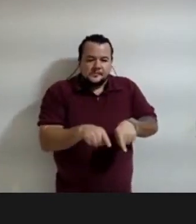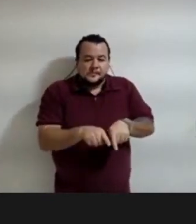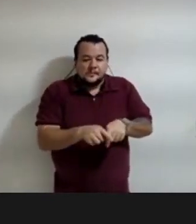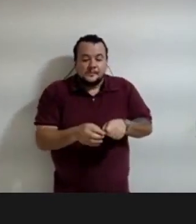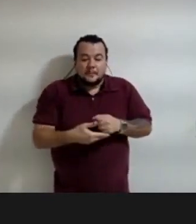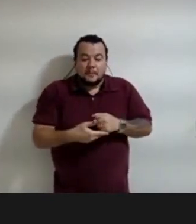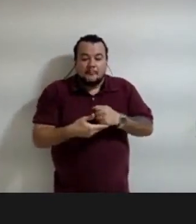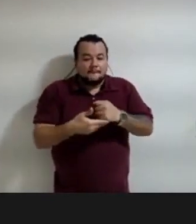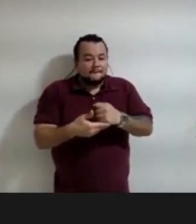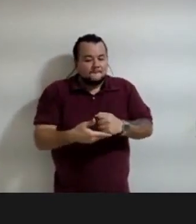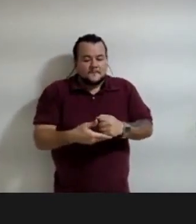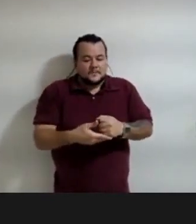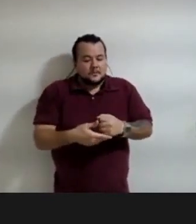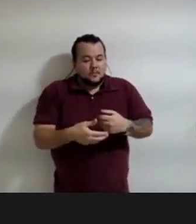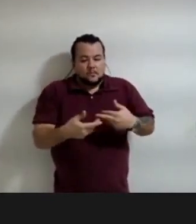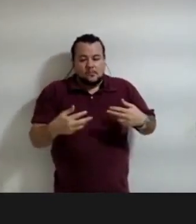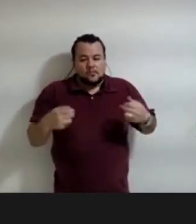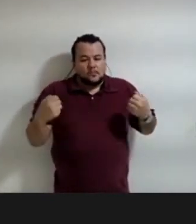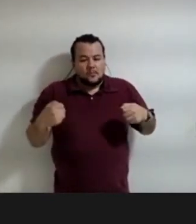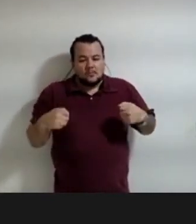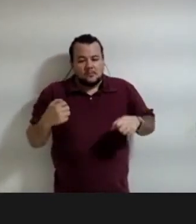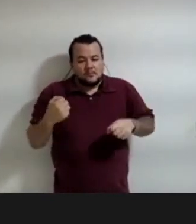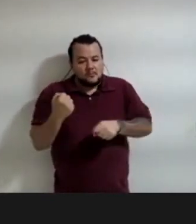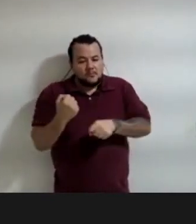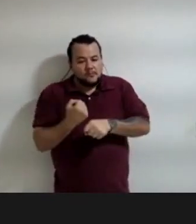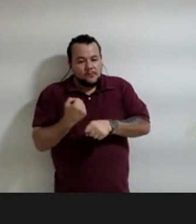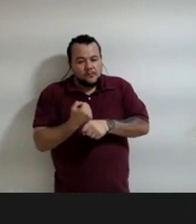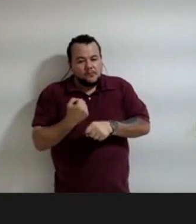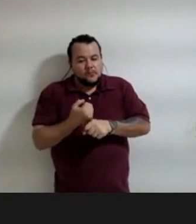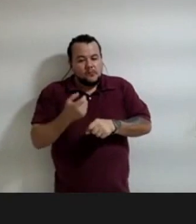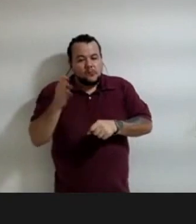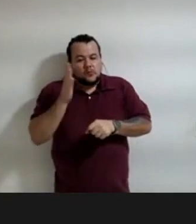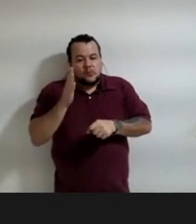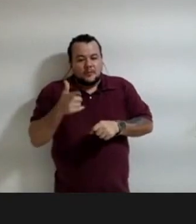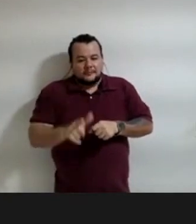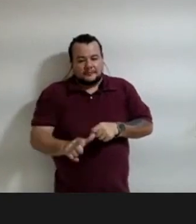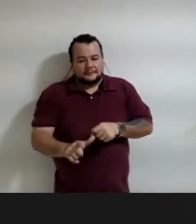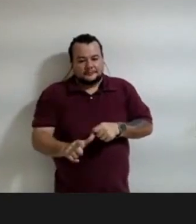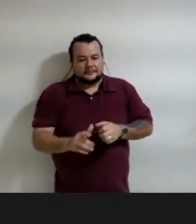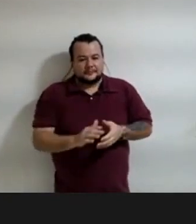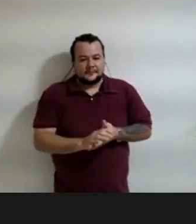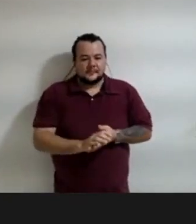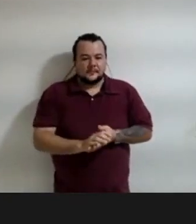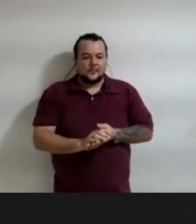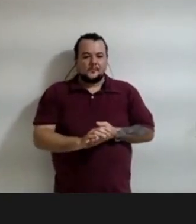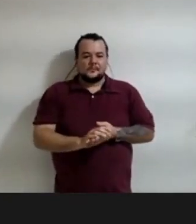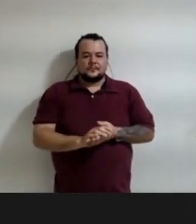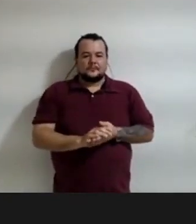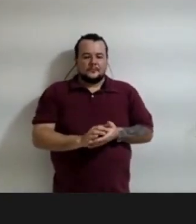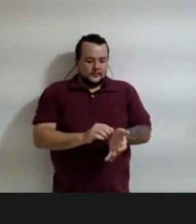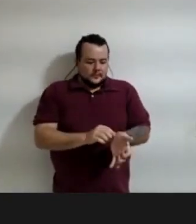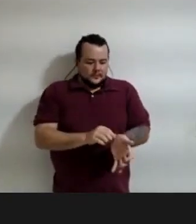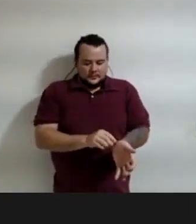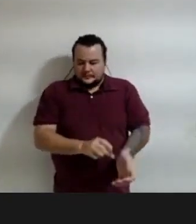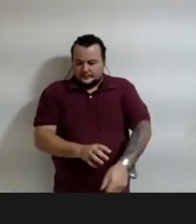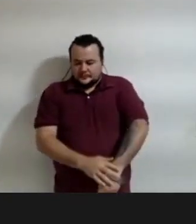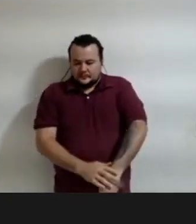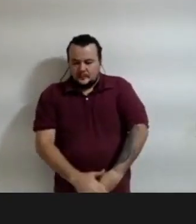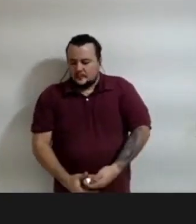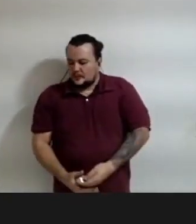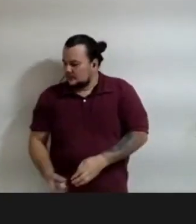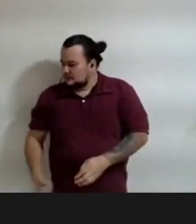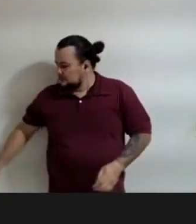para a necessária reconstrução do Brasil. Finalizo lembrando um dos momentos mais lindos do difícil período